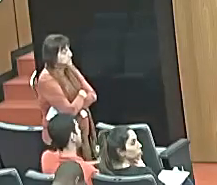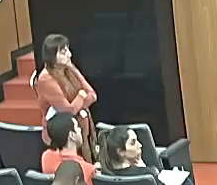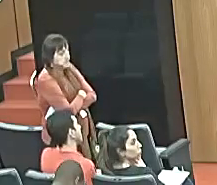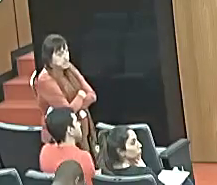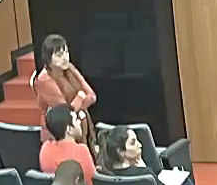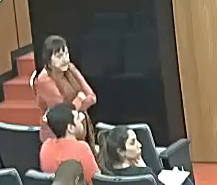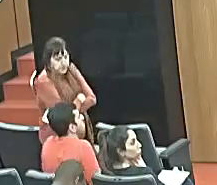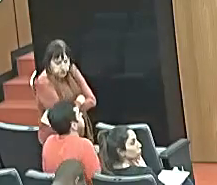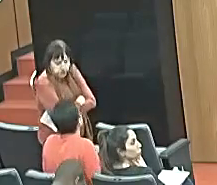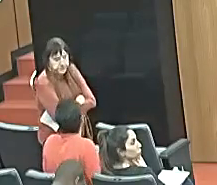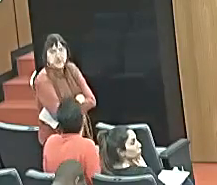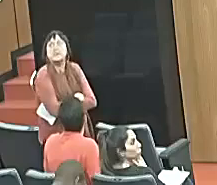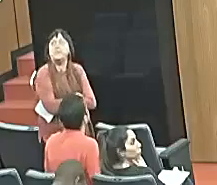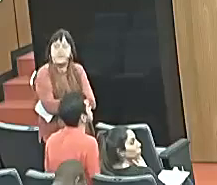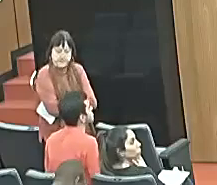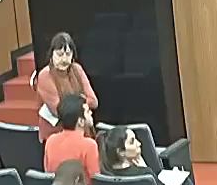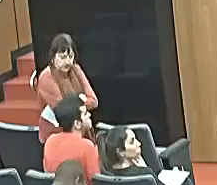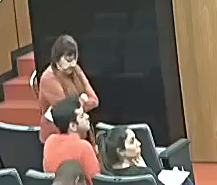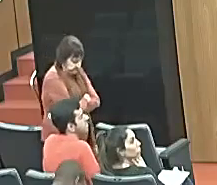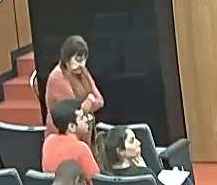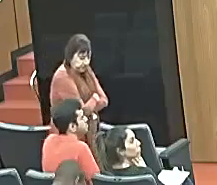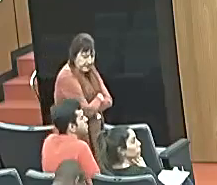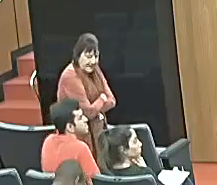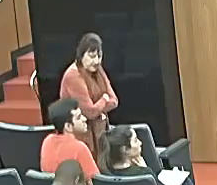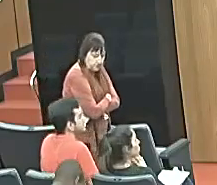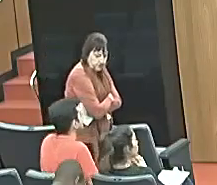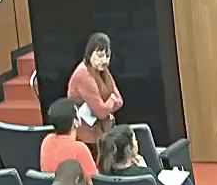sistema socioeducativo do estado minas gerais